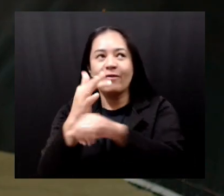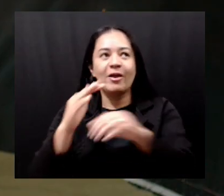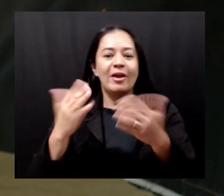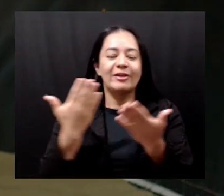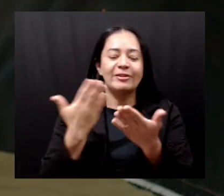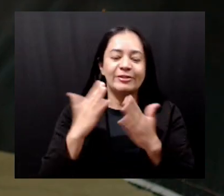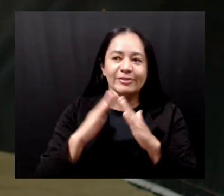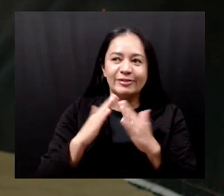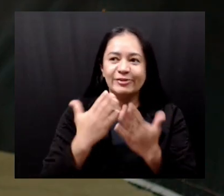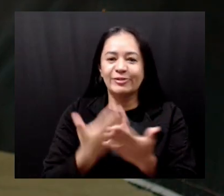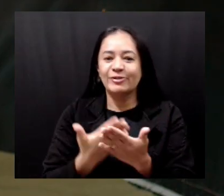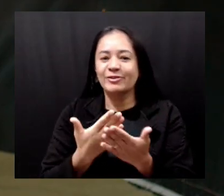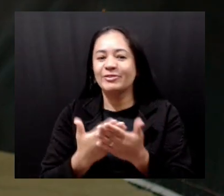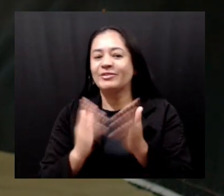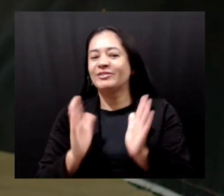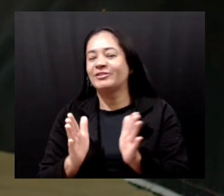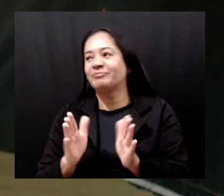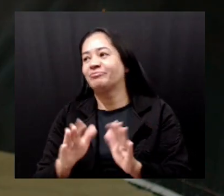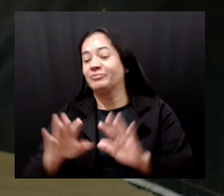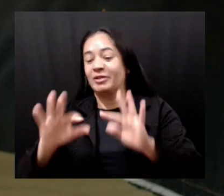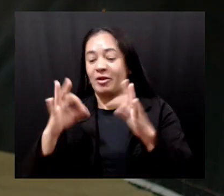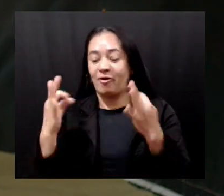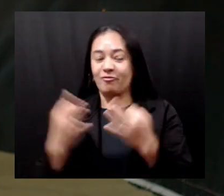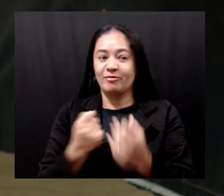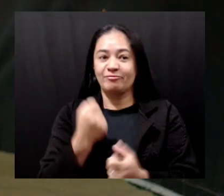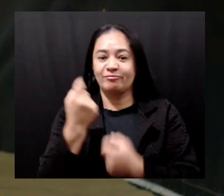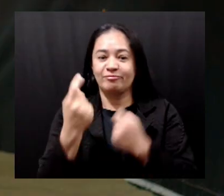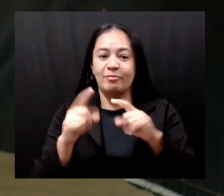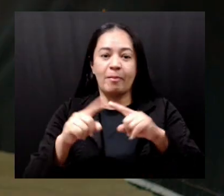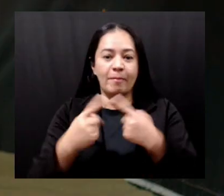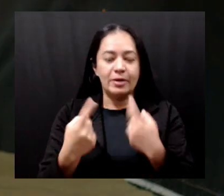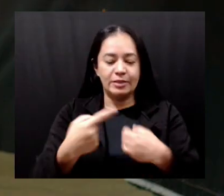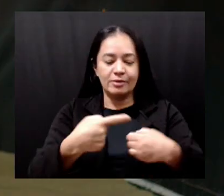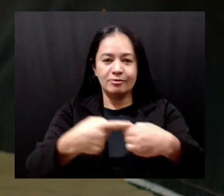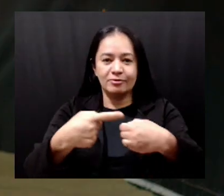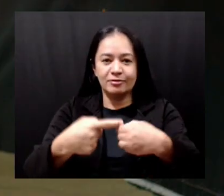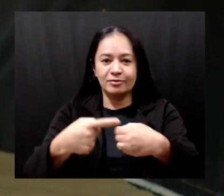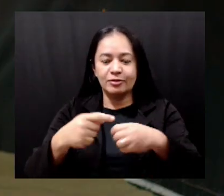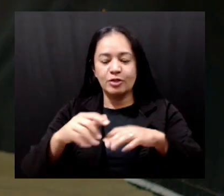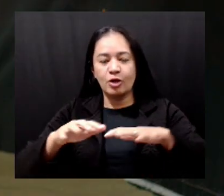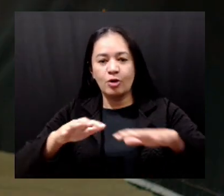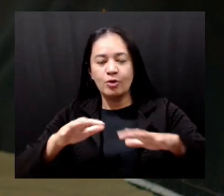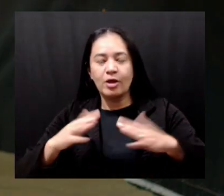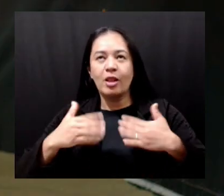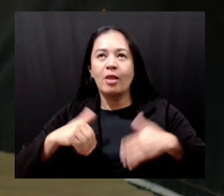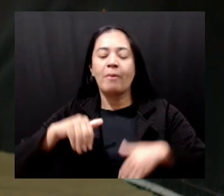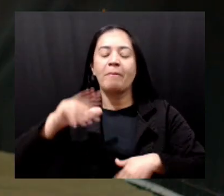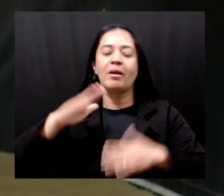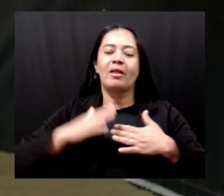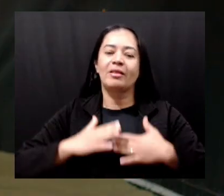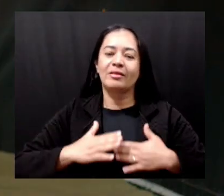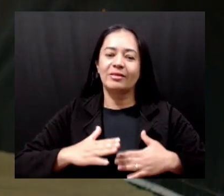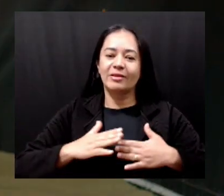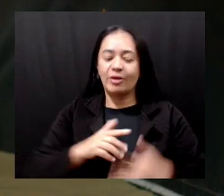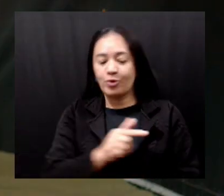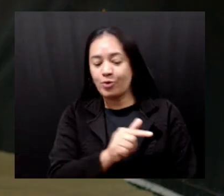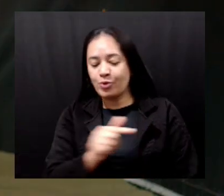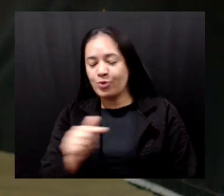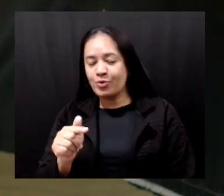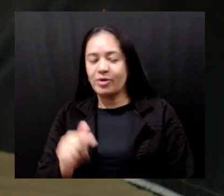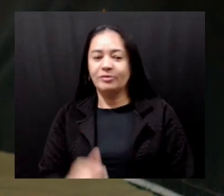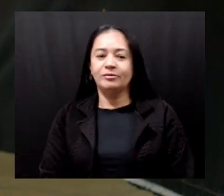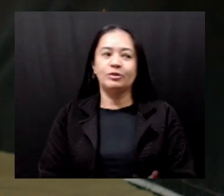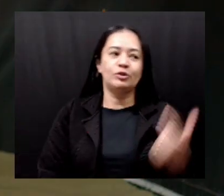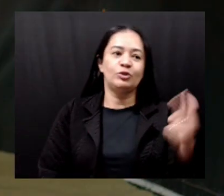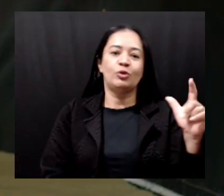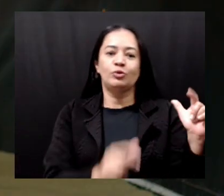muitas famílias. Enquanto a cidade, né, desperta aí um ritmo mais tranquilo a partir dessa semana, em outras partes do mundo a